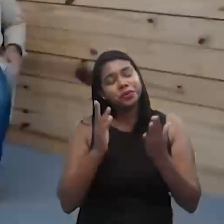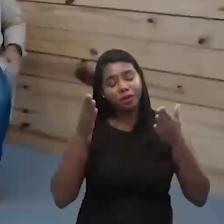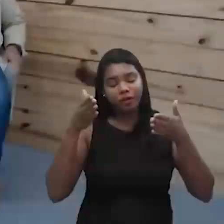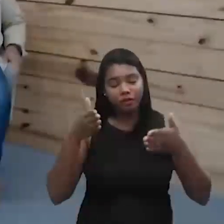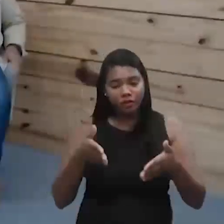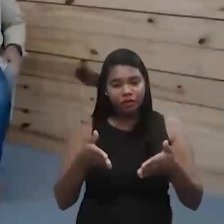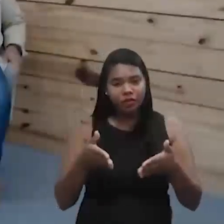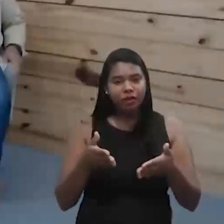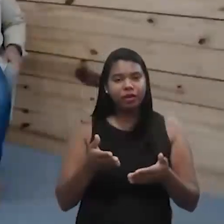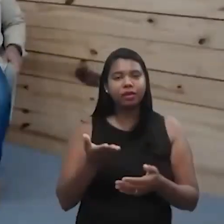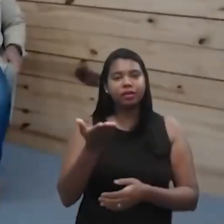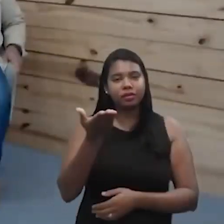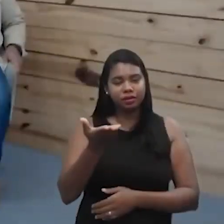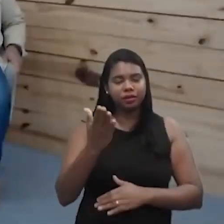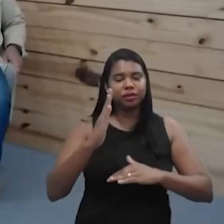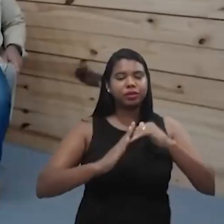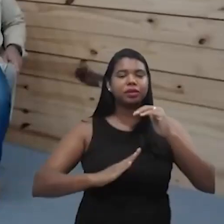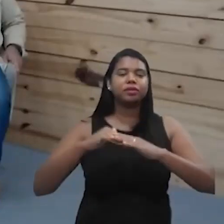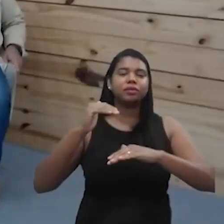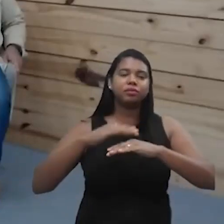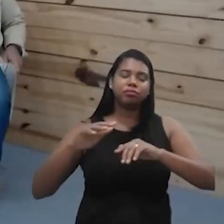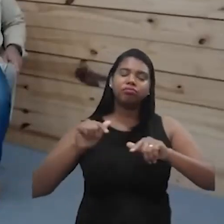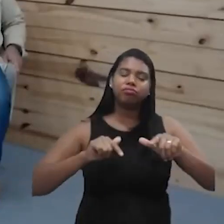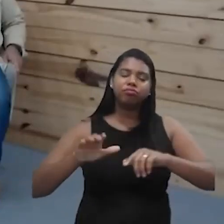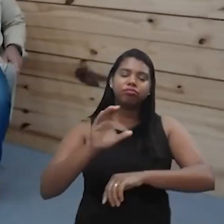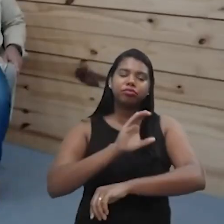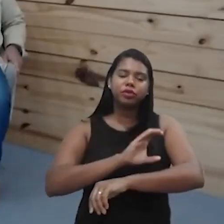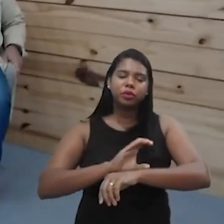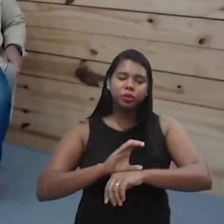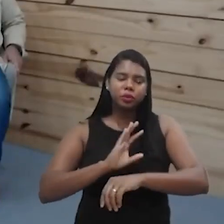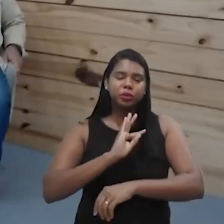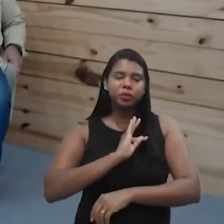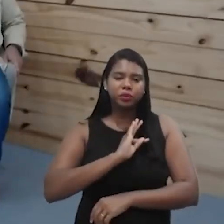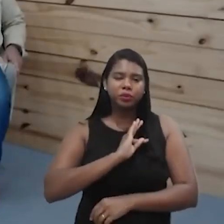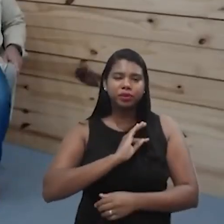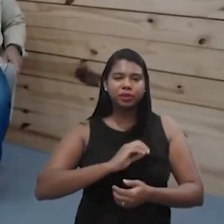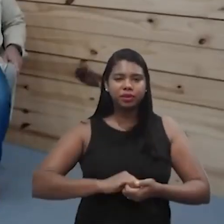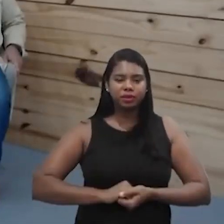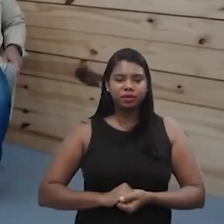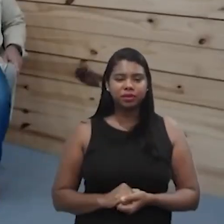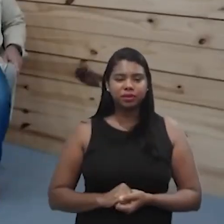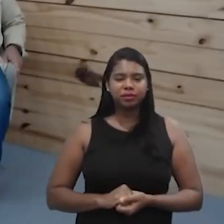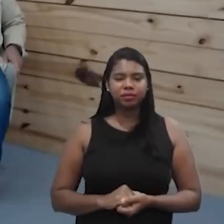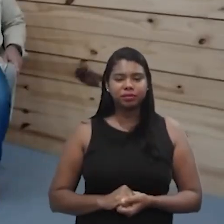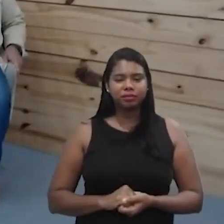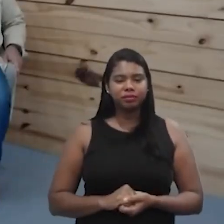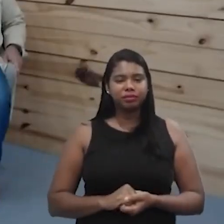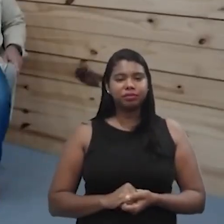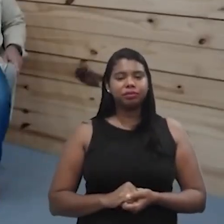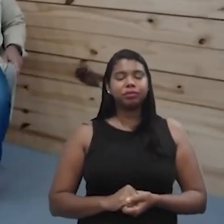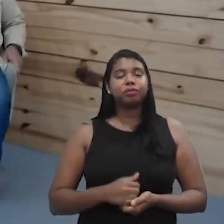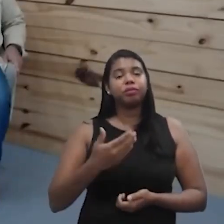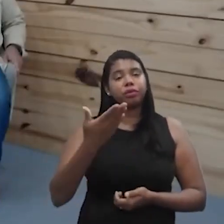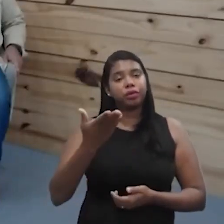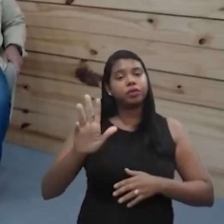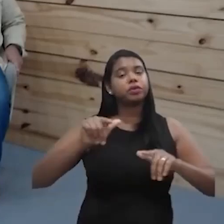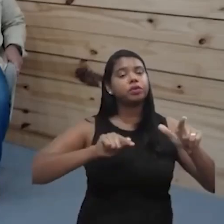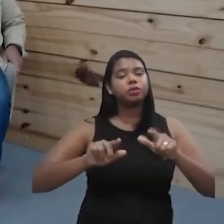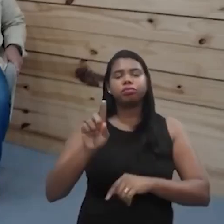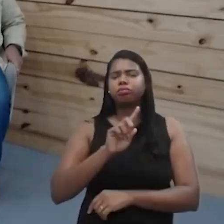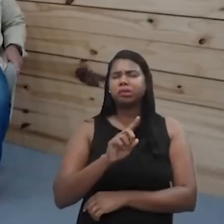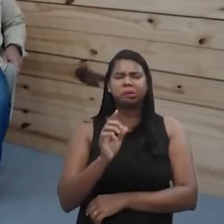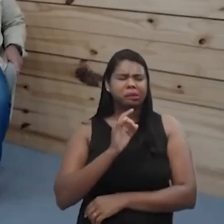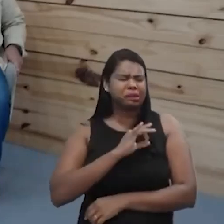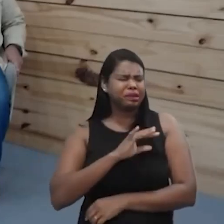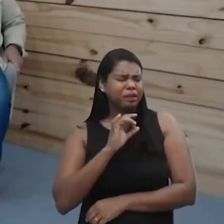focando na sua qualificação profissional, focando aí no seu emprego, não tenha medo